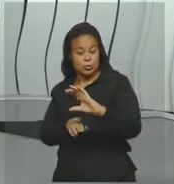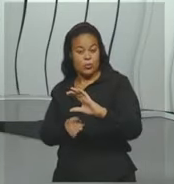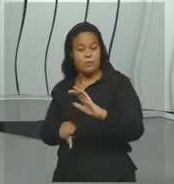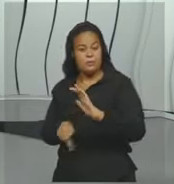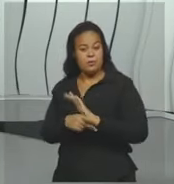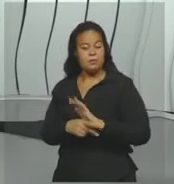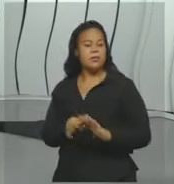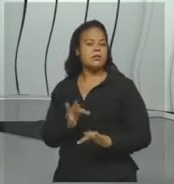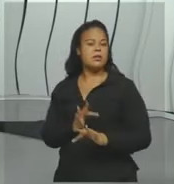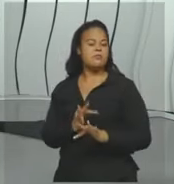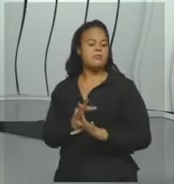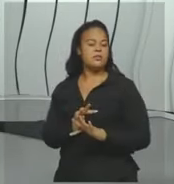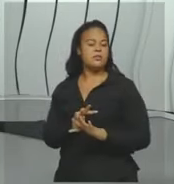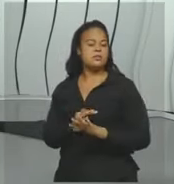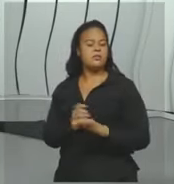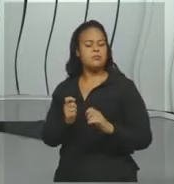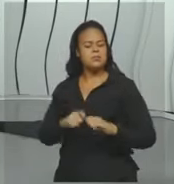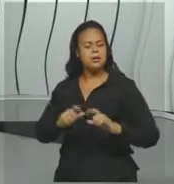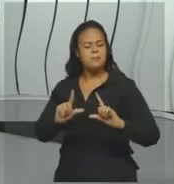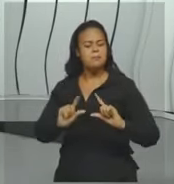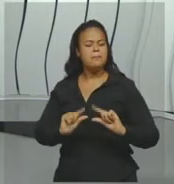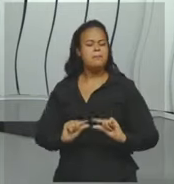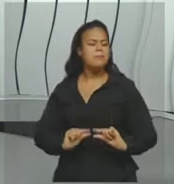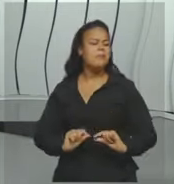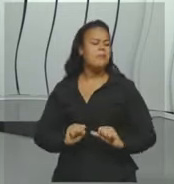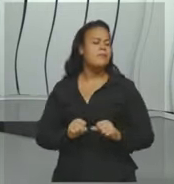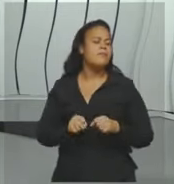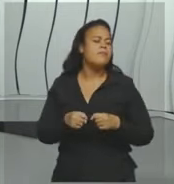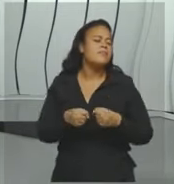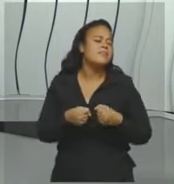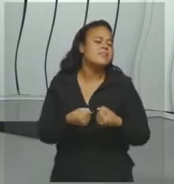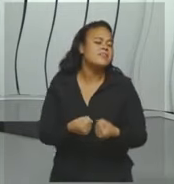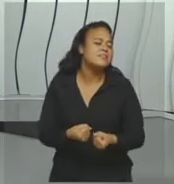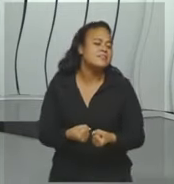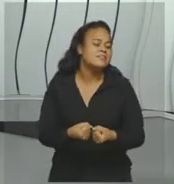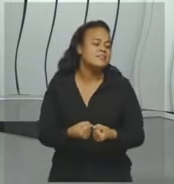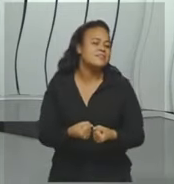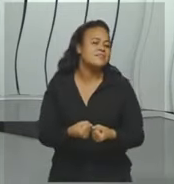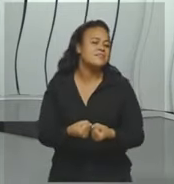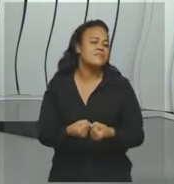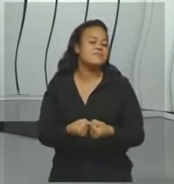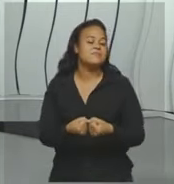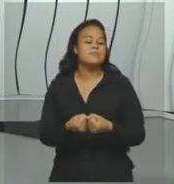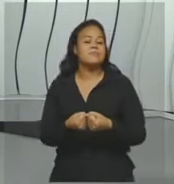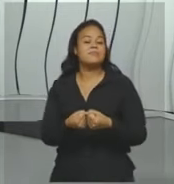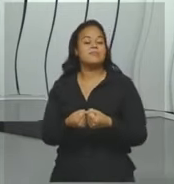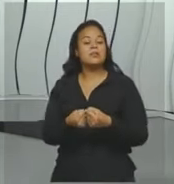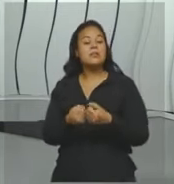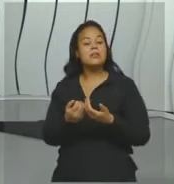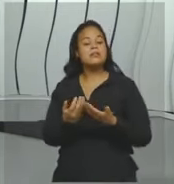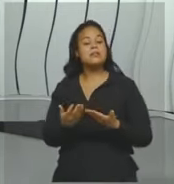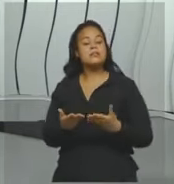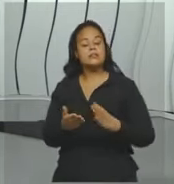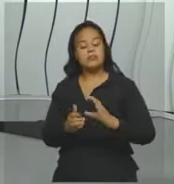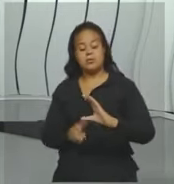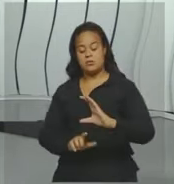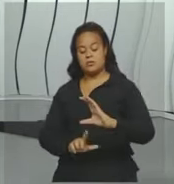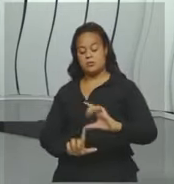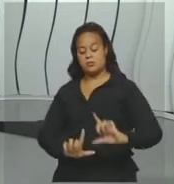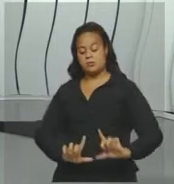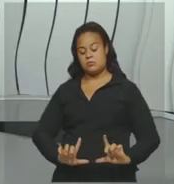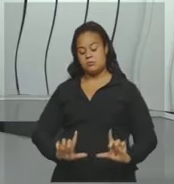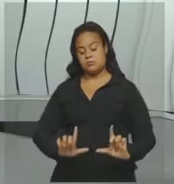ela. Se tivesse mais uma roldana móvel ainda, você ia gastar a metade de novo. Então, você gastaria